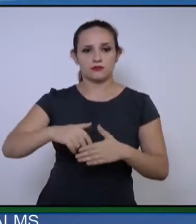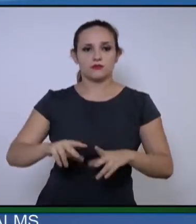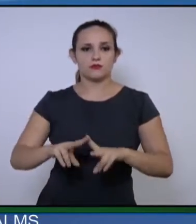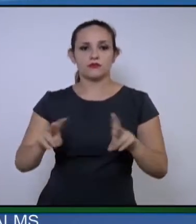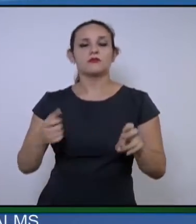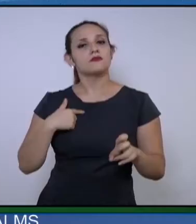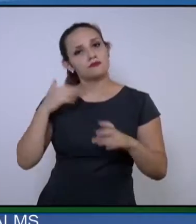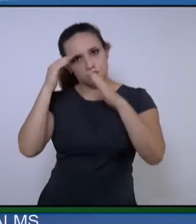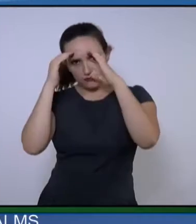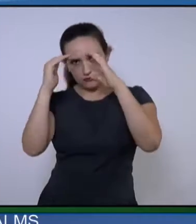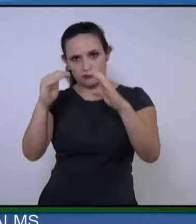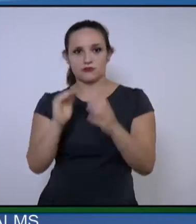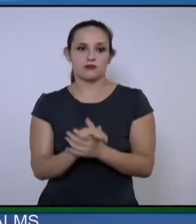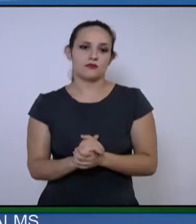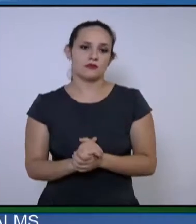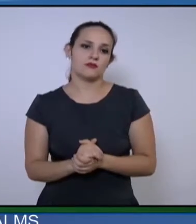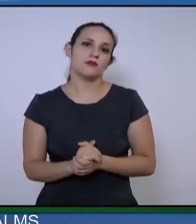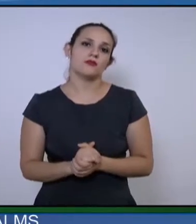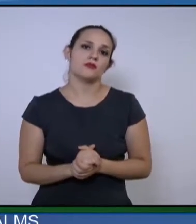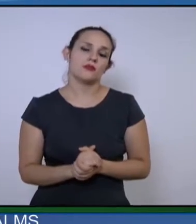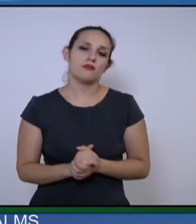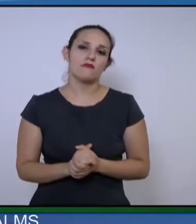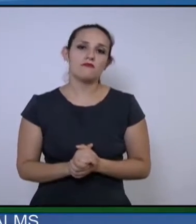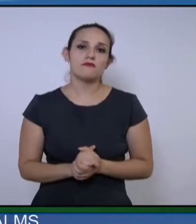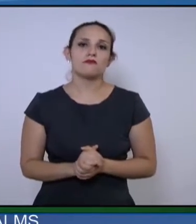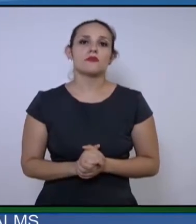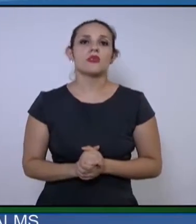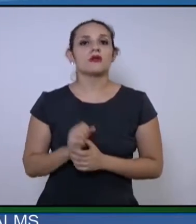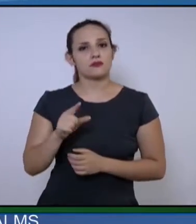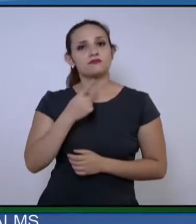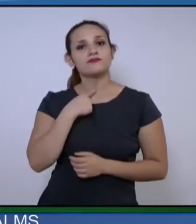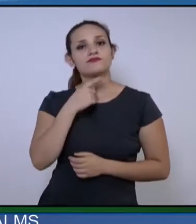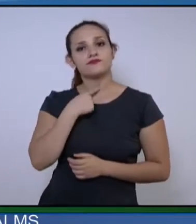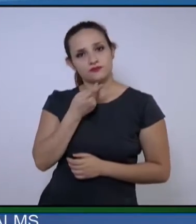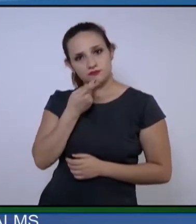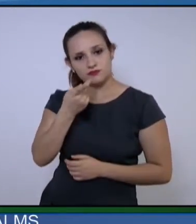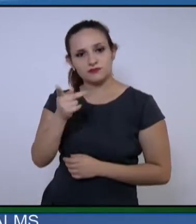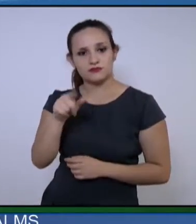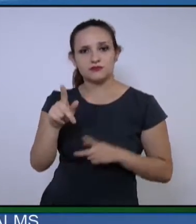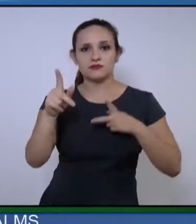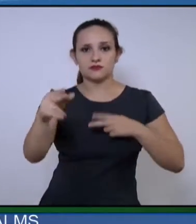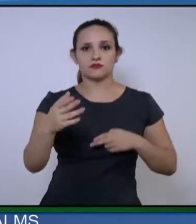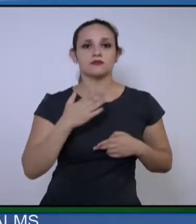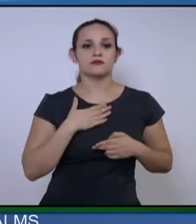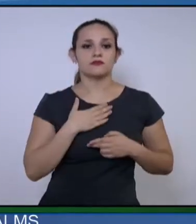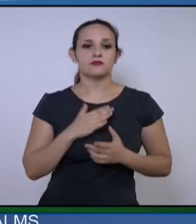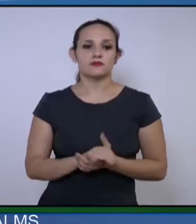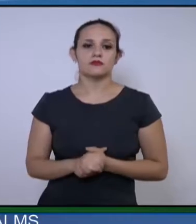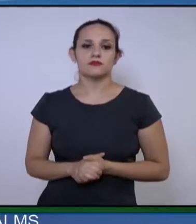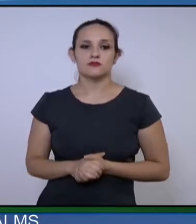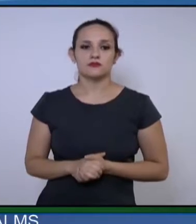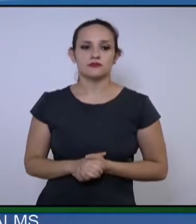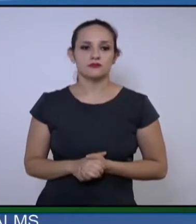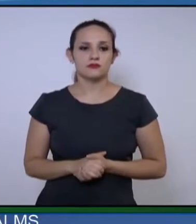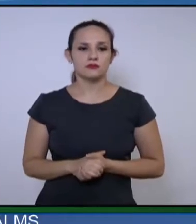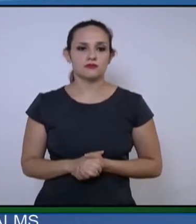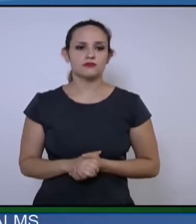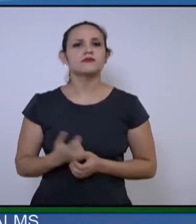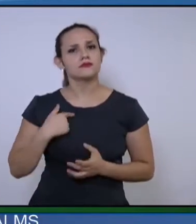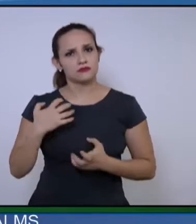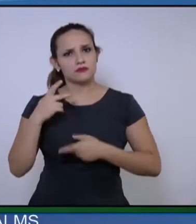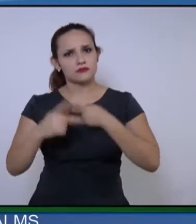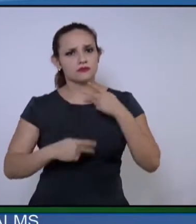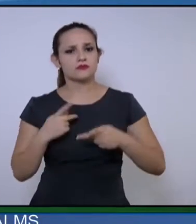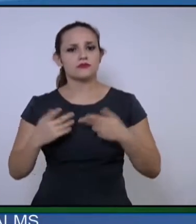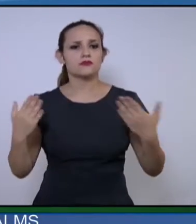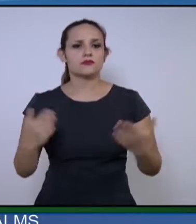portanto, respeitando, né, a sua iniciativa, que também era minha, nós, então, viemos aqui para falar exatamente sobre